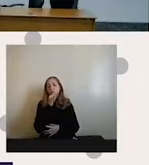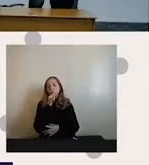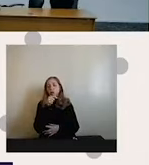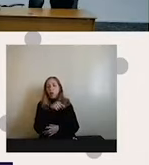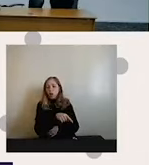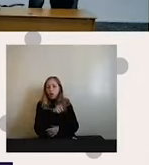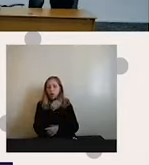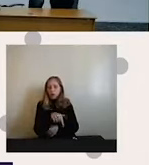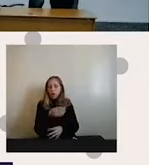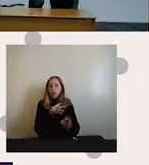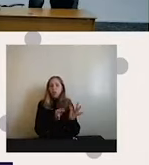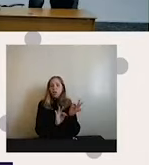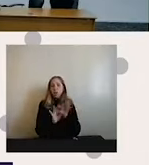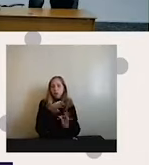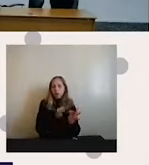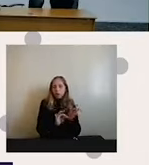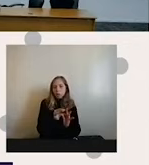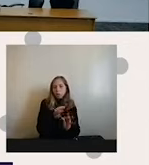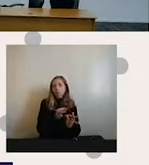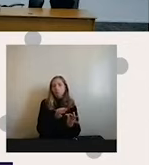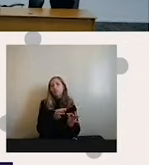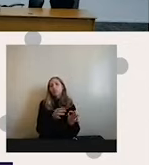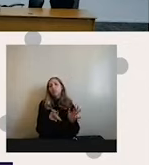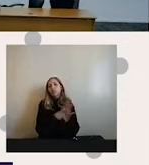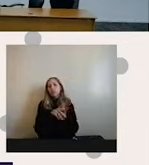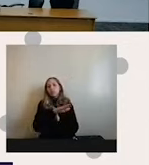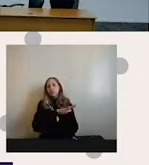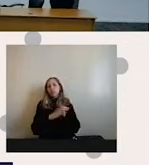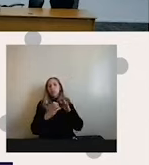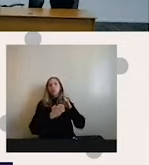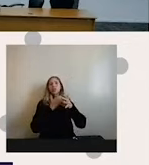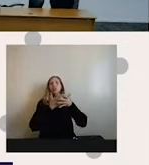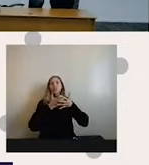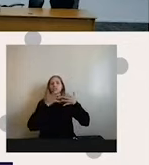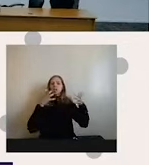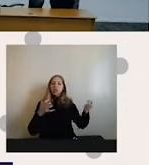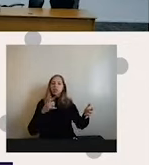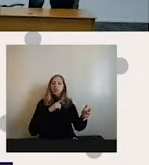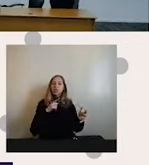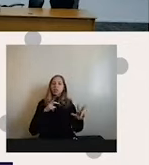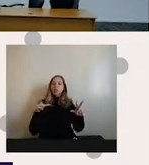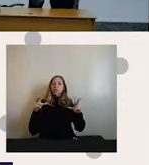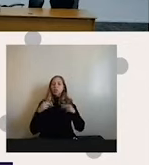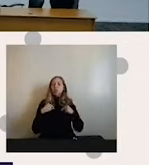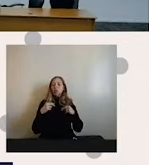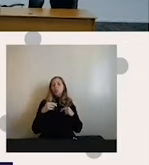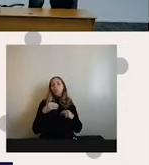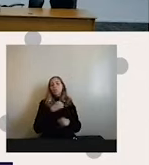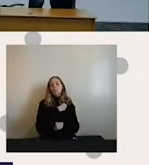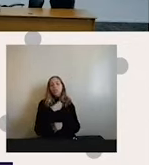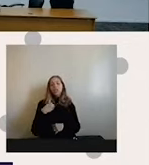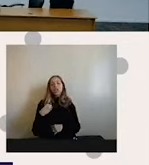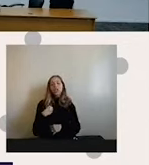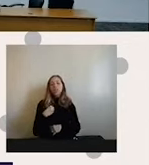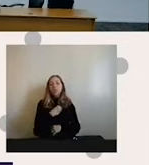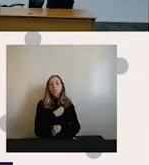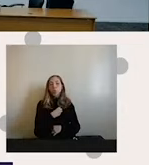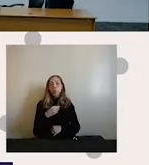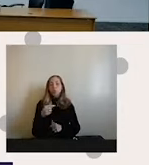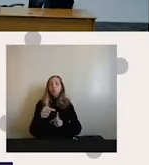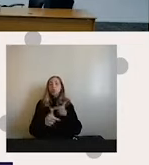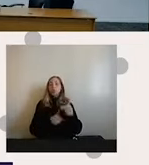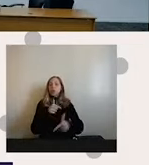CLTista, de uma empresa grande, que tem um médico do trabalho. O médico do trabalho vai ter tempo para avaliar, não